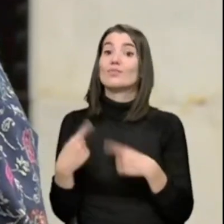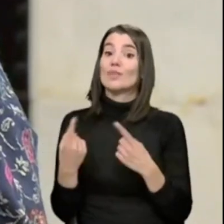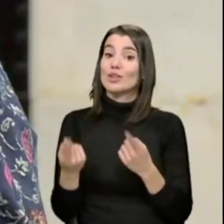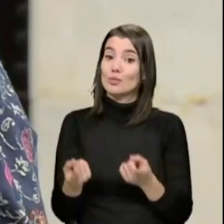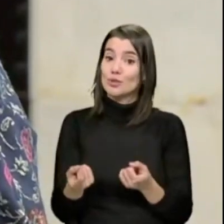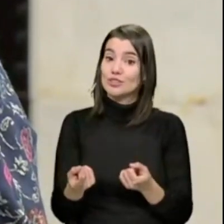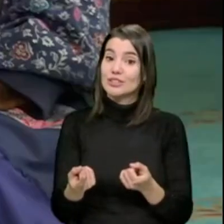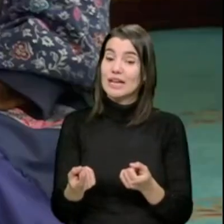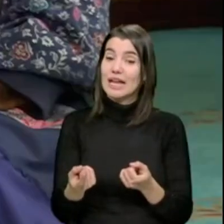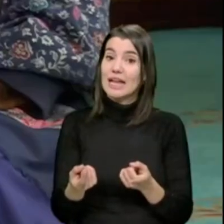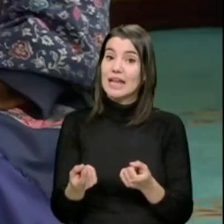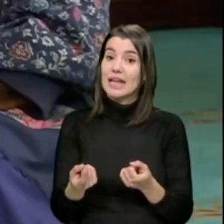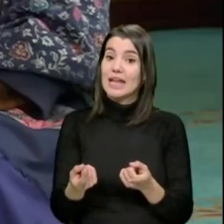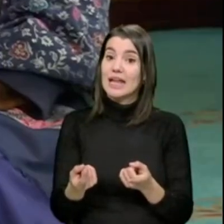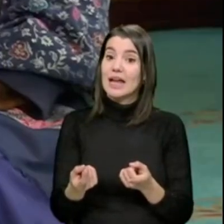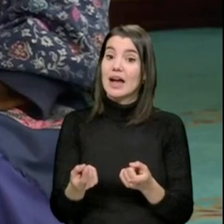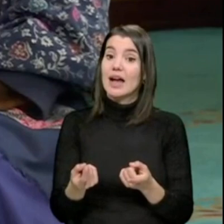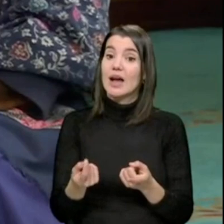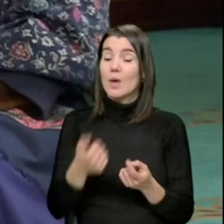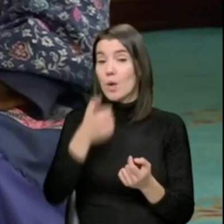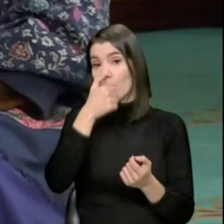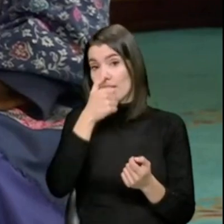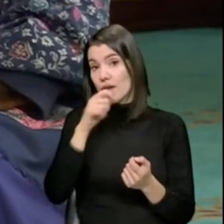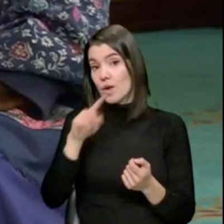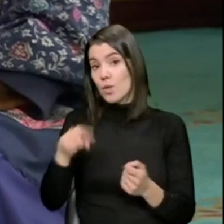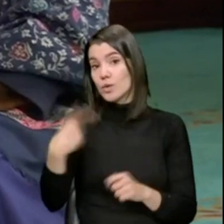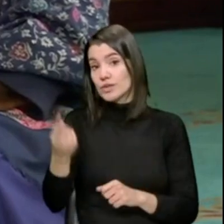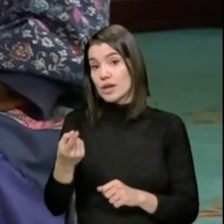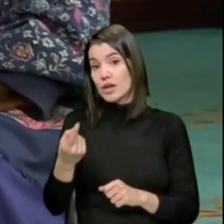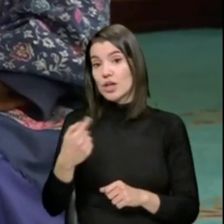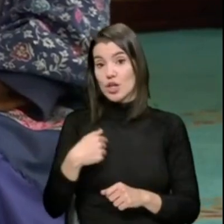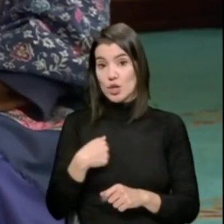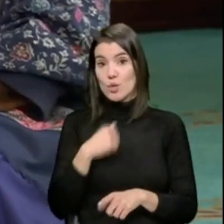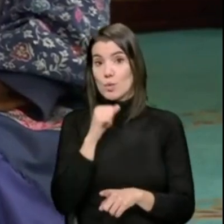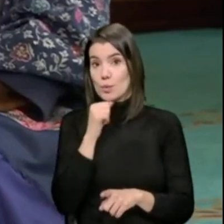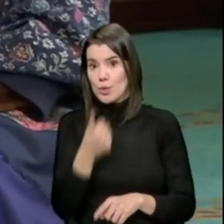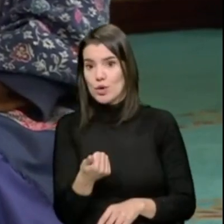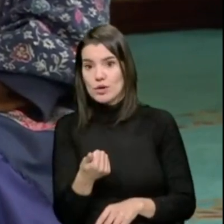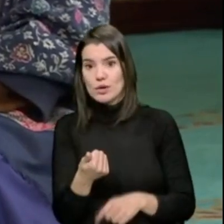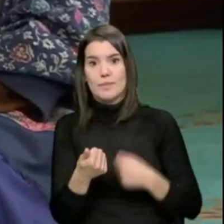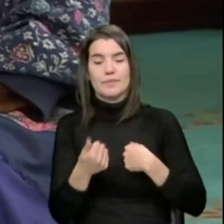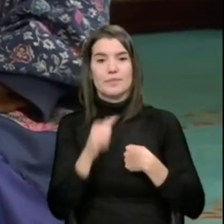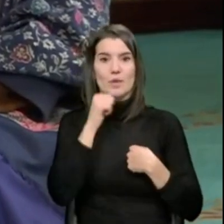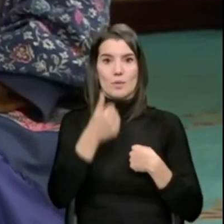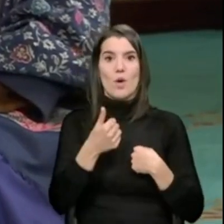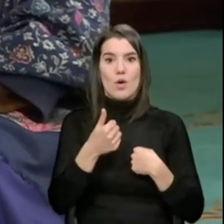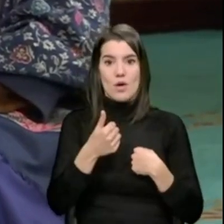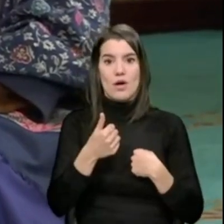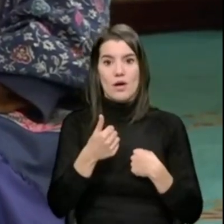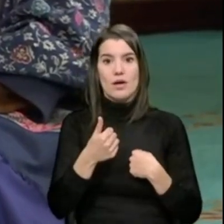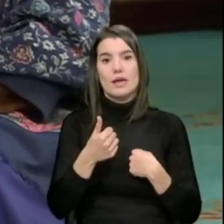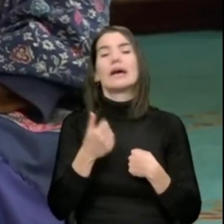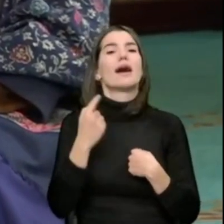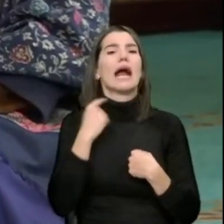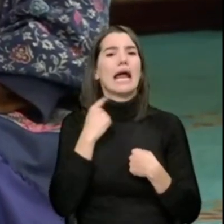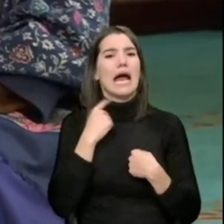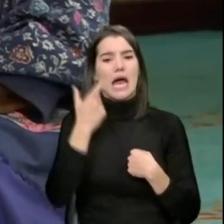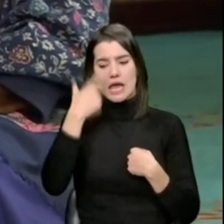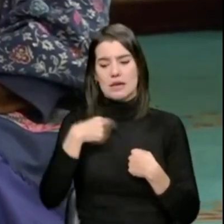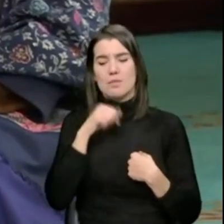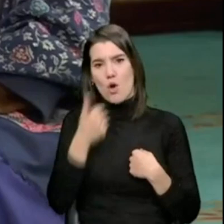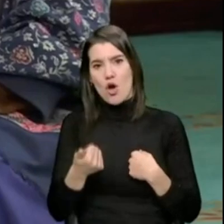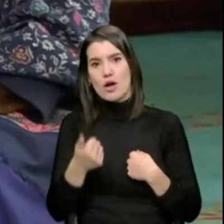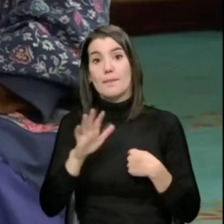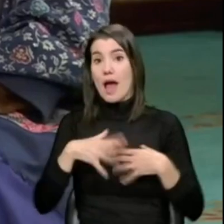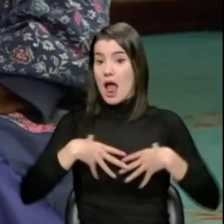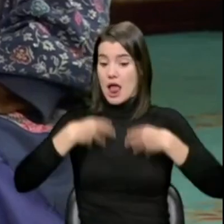ser ocupada. Portanto, quando eu morro, morre a parte material, mas a parte